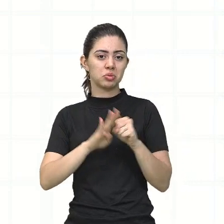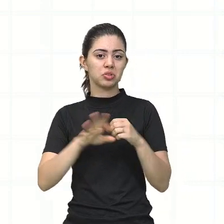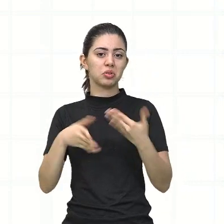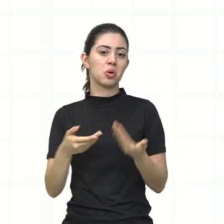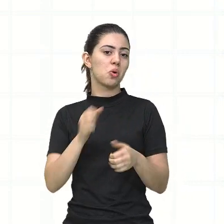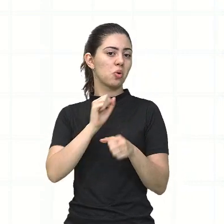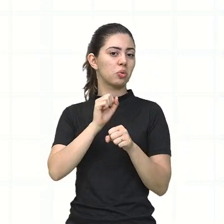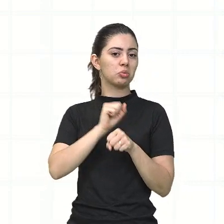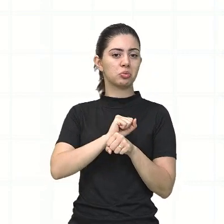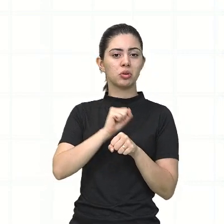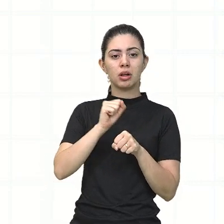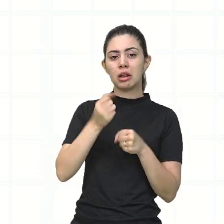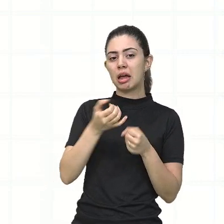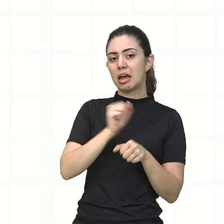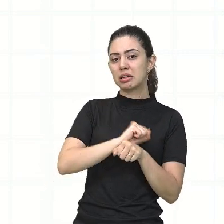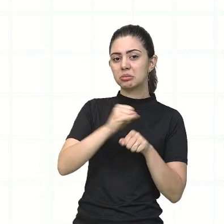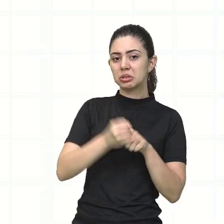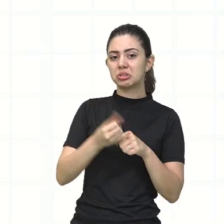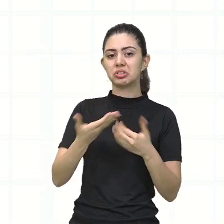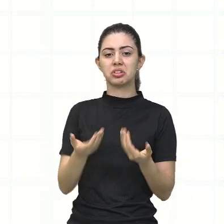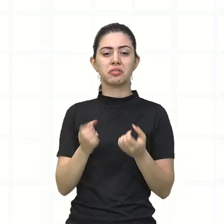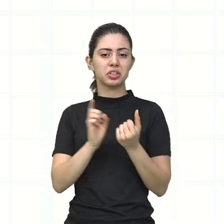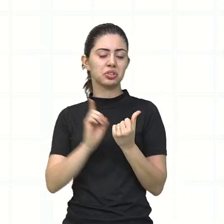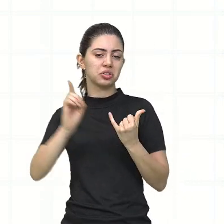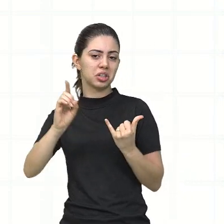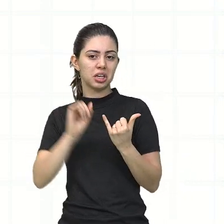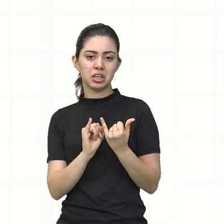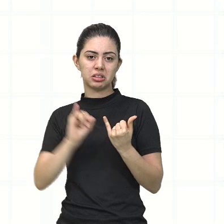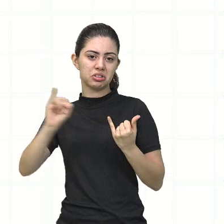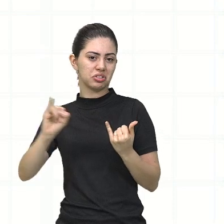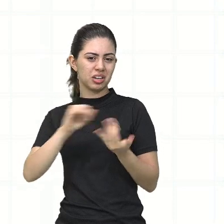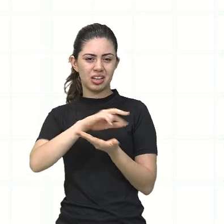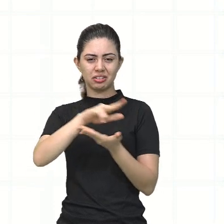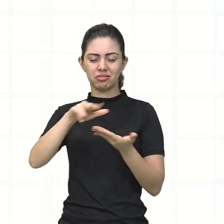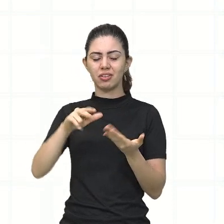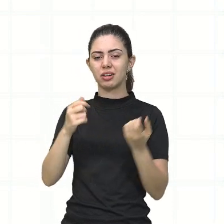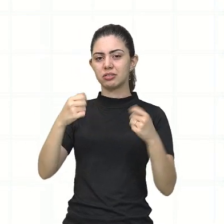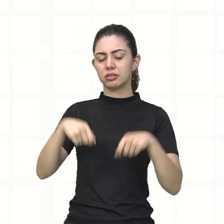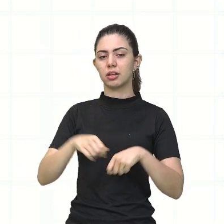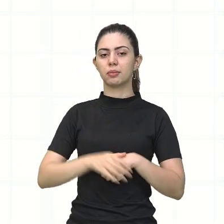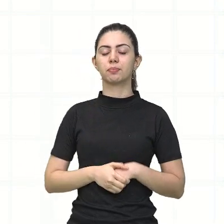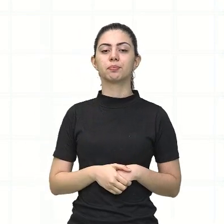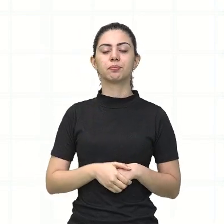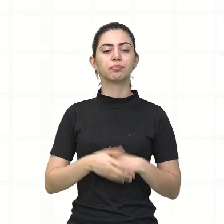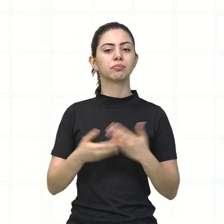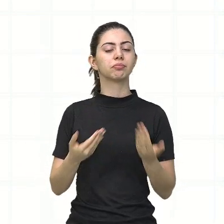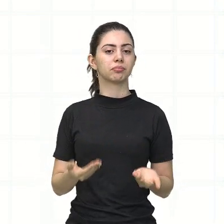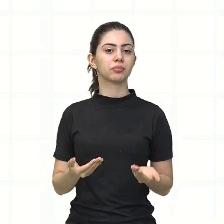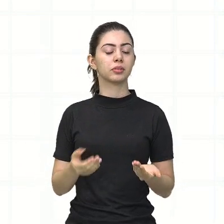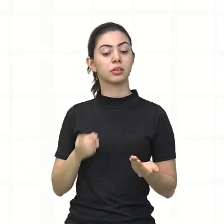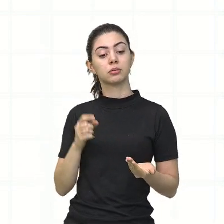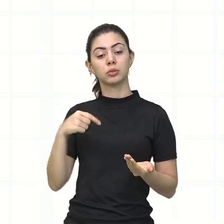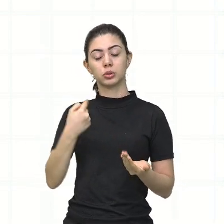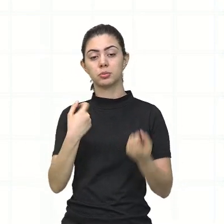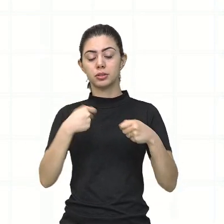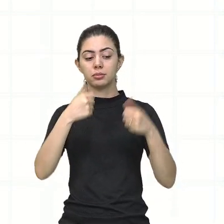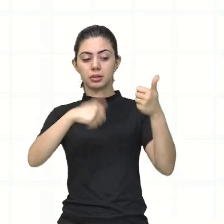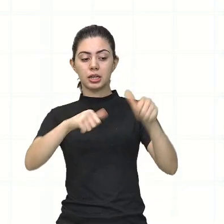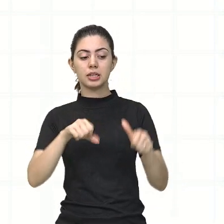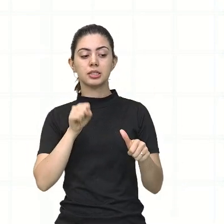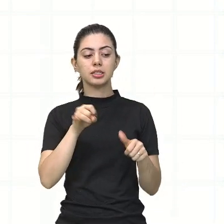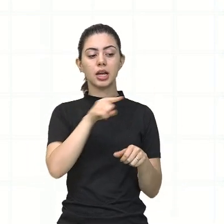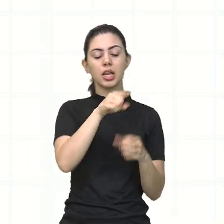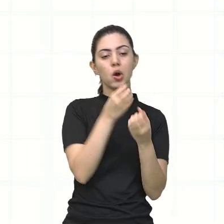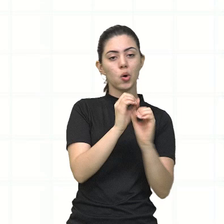subjetivas, objetivas diretas e indiretas, completivas nominais e predicativas. E aí você vai ter que ver se a minha oração subordinada está